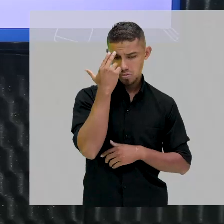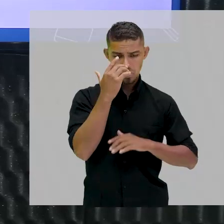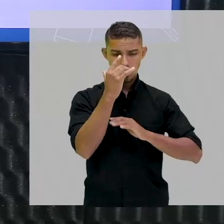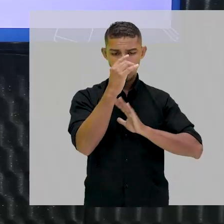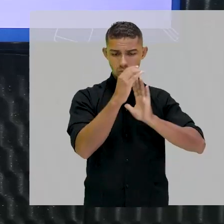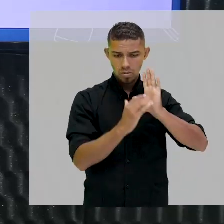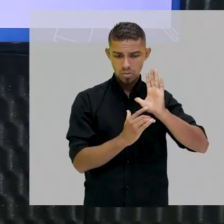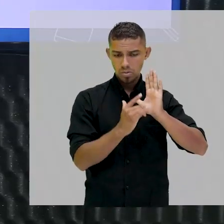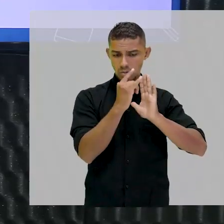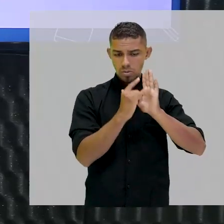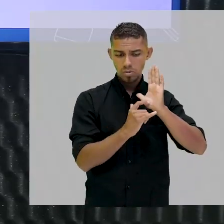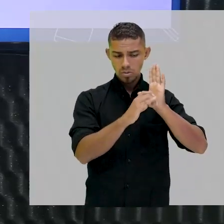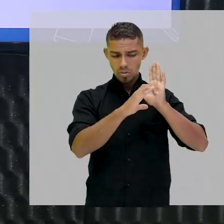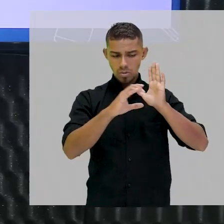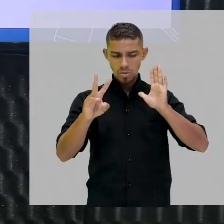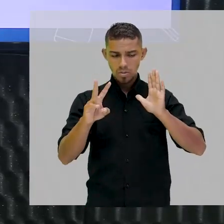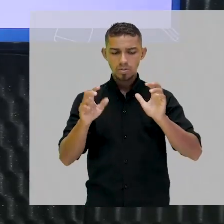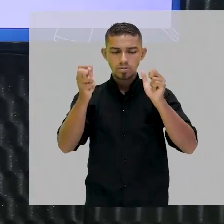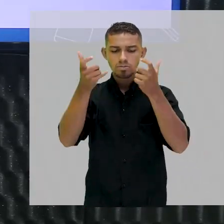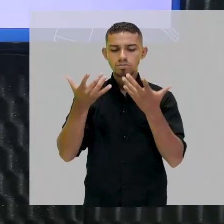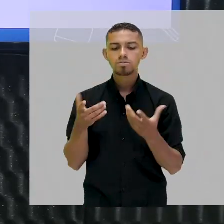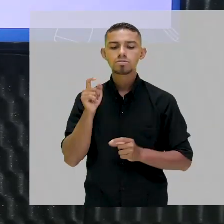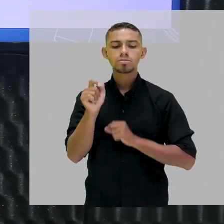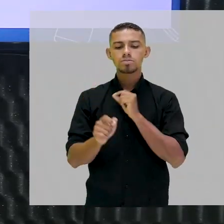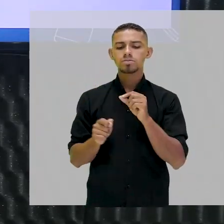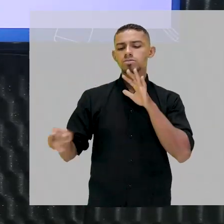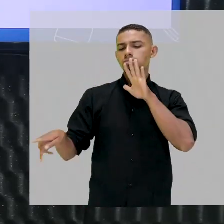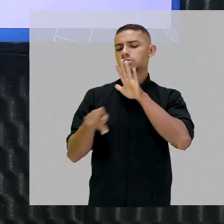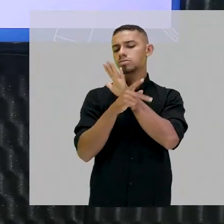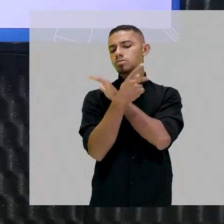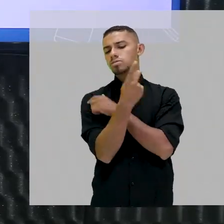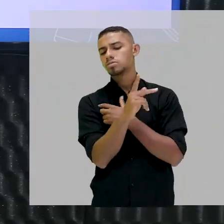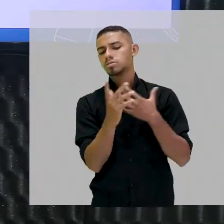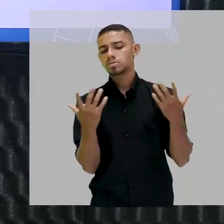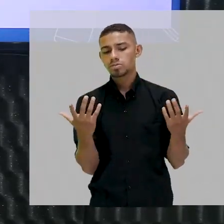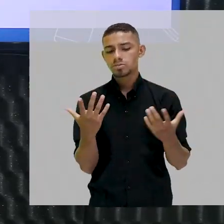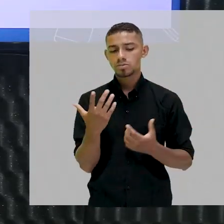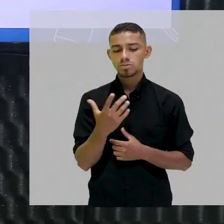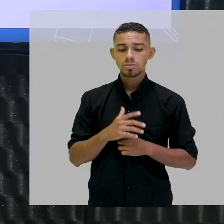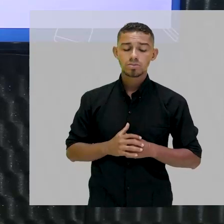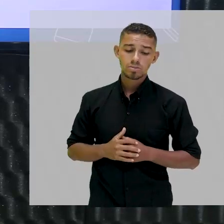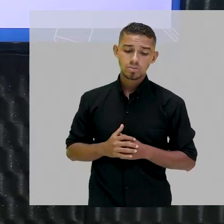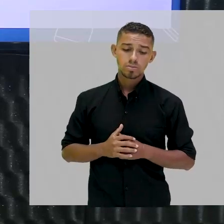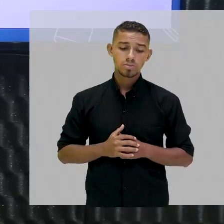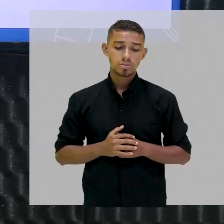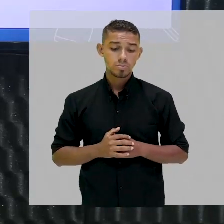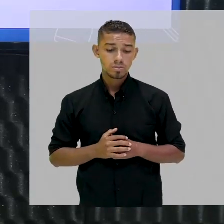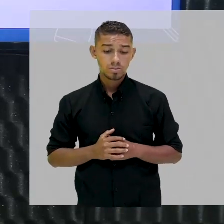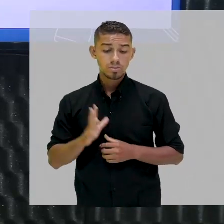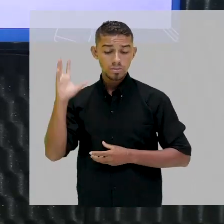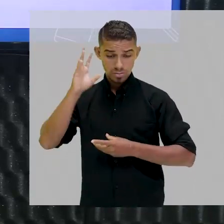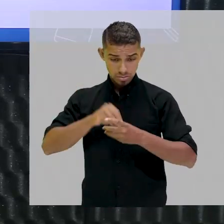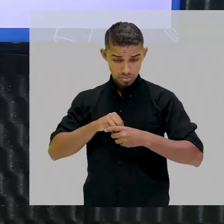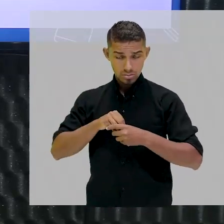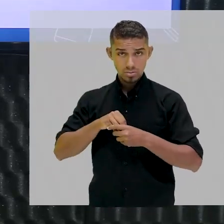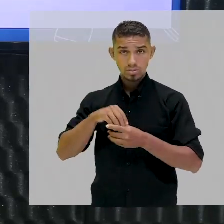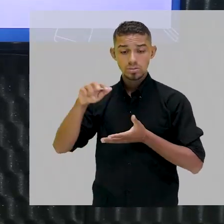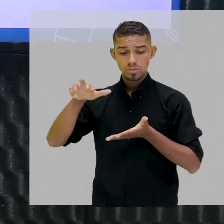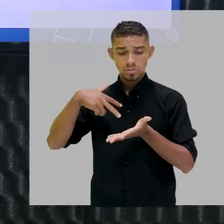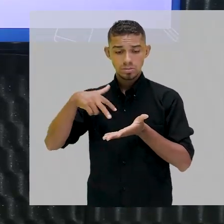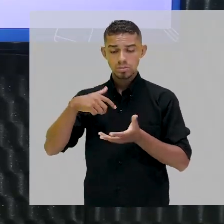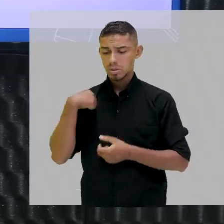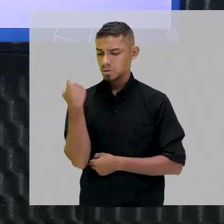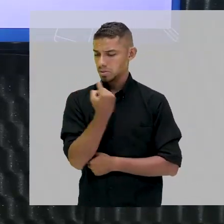ele se encaixa dentro de quê? De qual unidade temática? Vamos lá. Dentro da dança. Nós